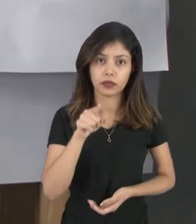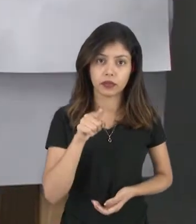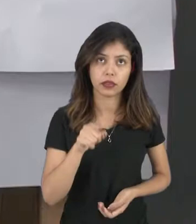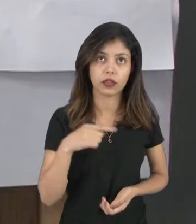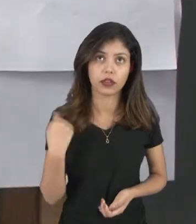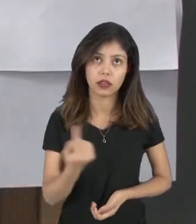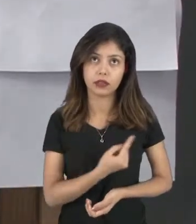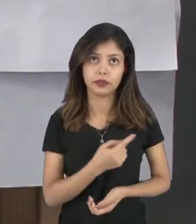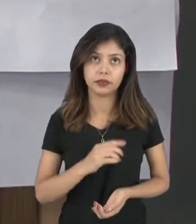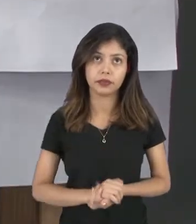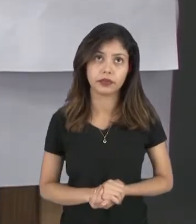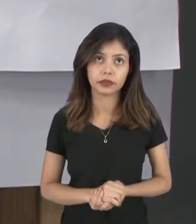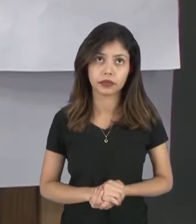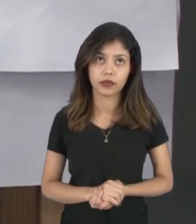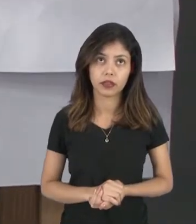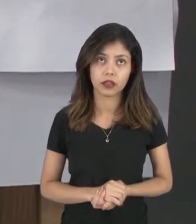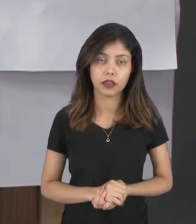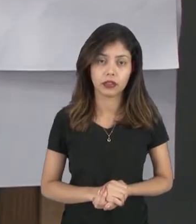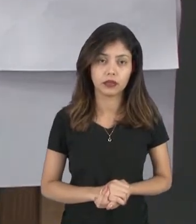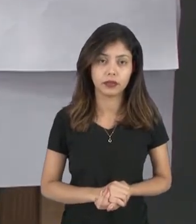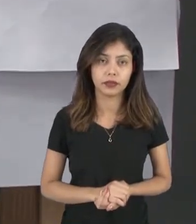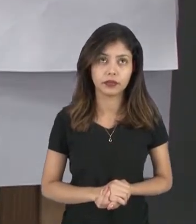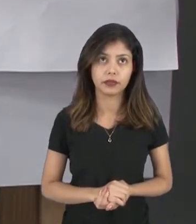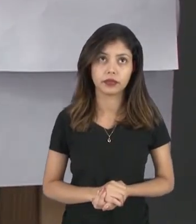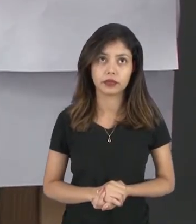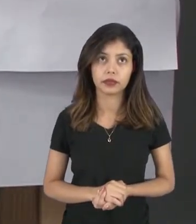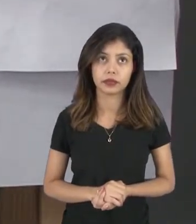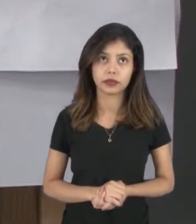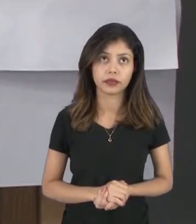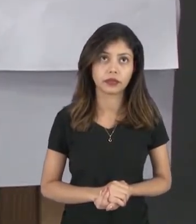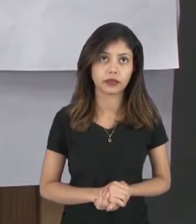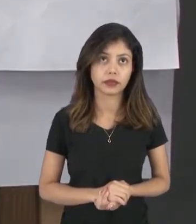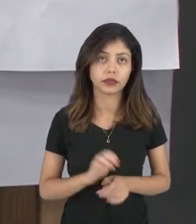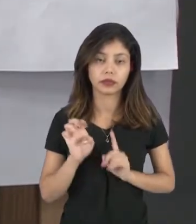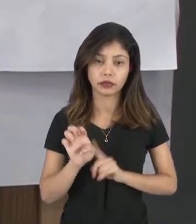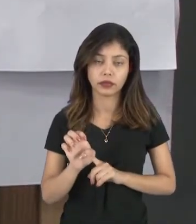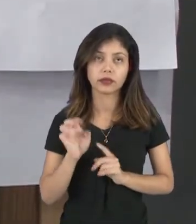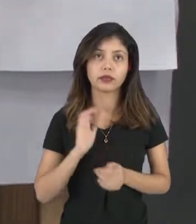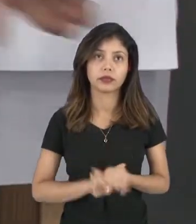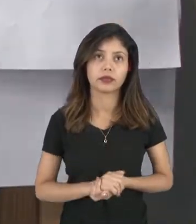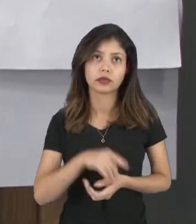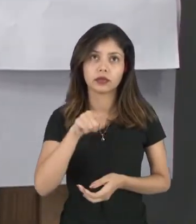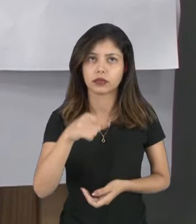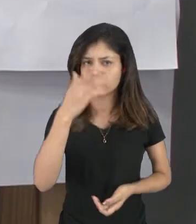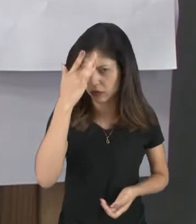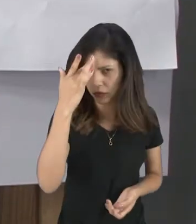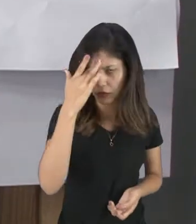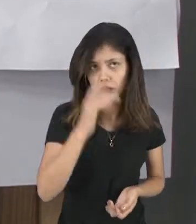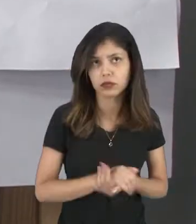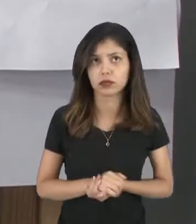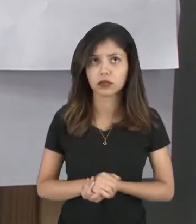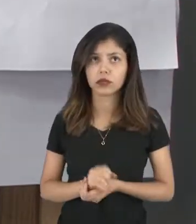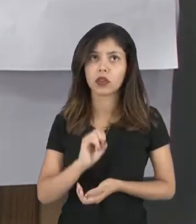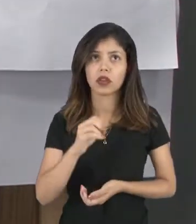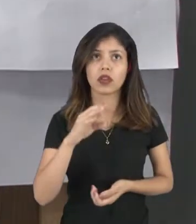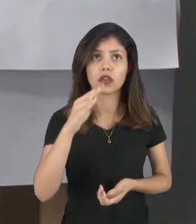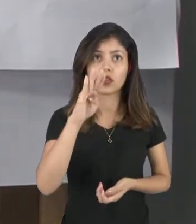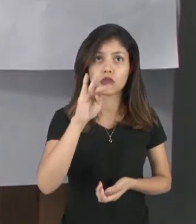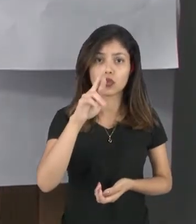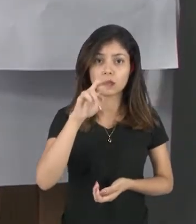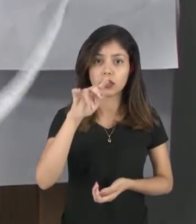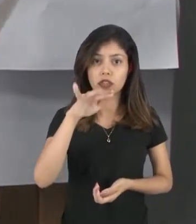nós aí. Vamos para o próximo, questão, a letra E. Você achou esse título subjetivo ou objetivo?